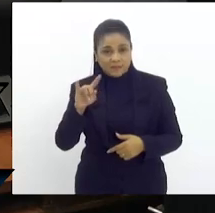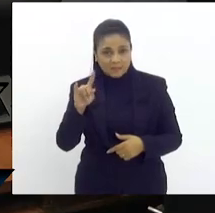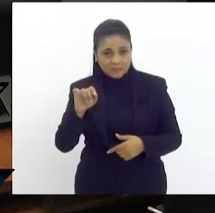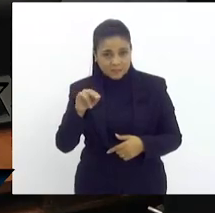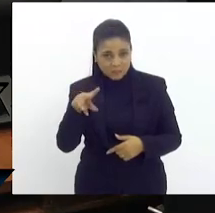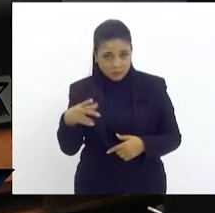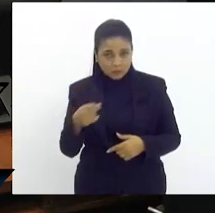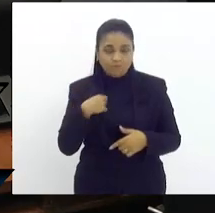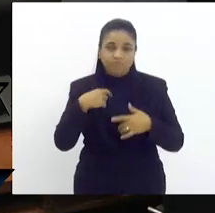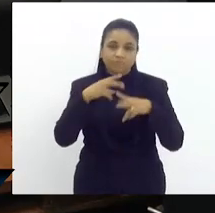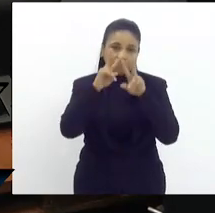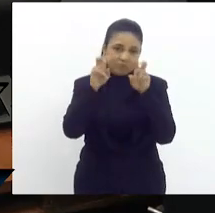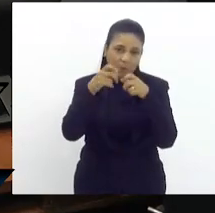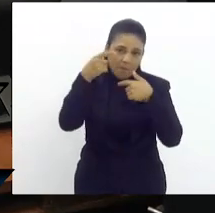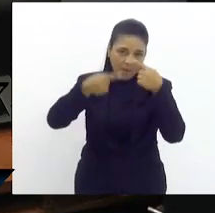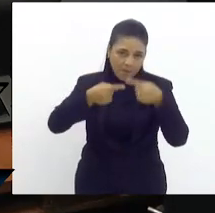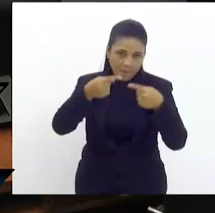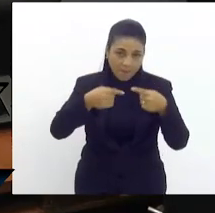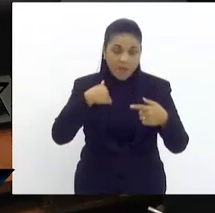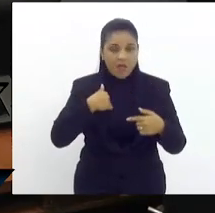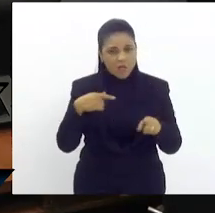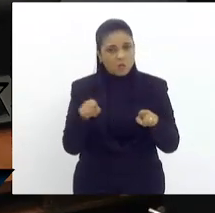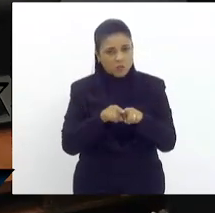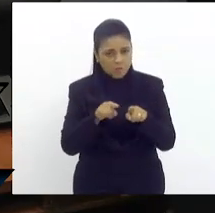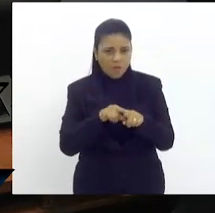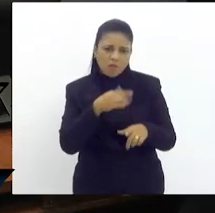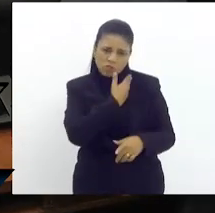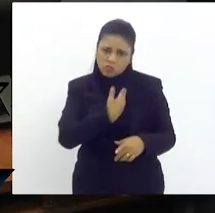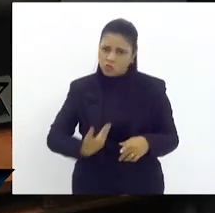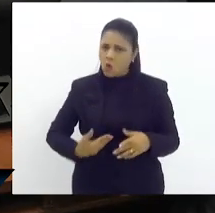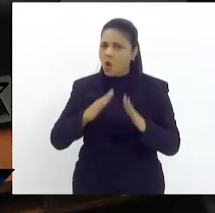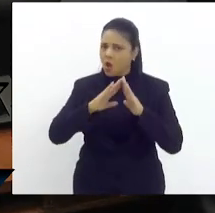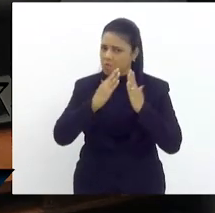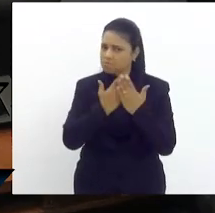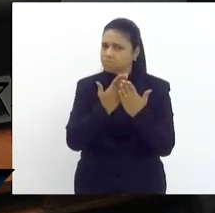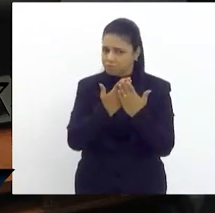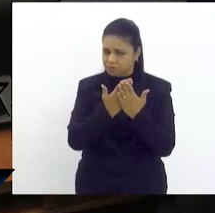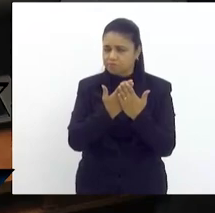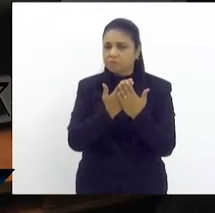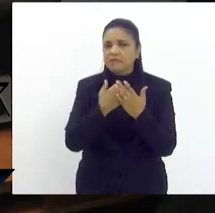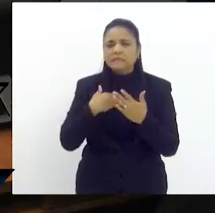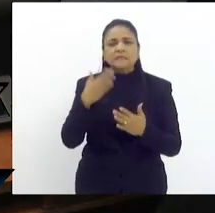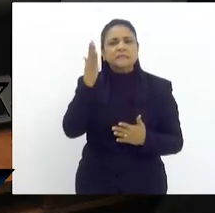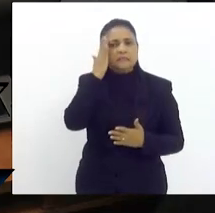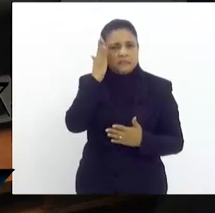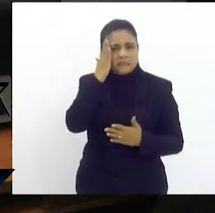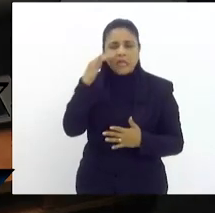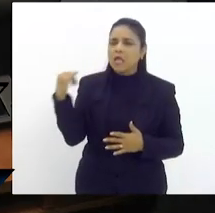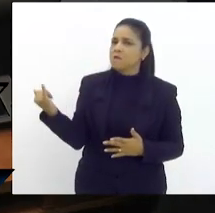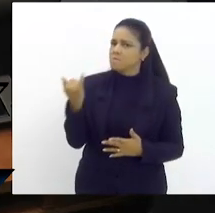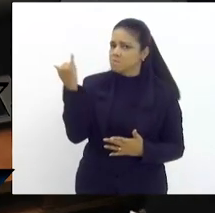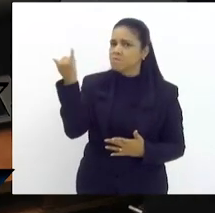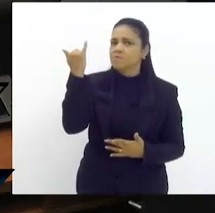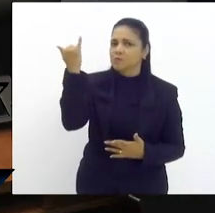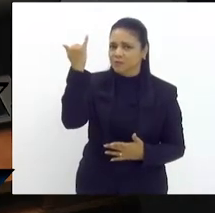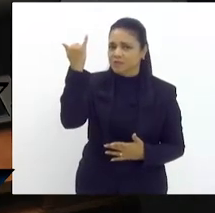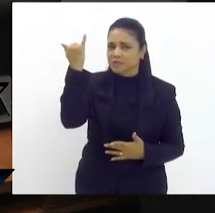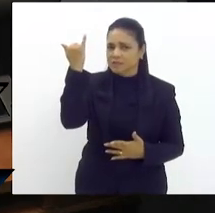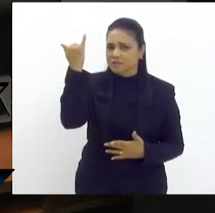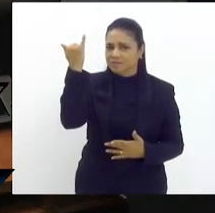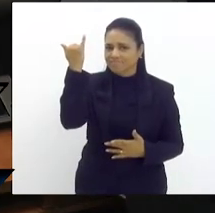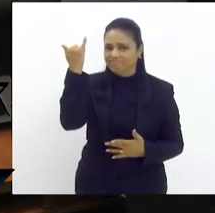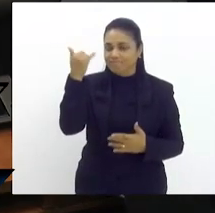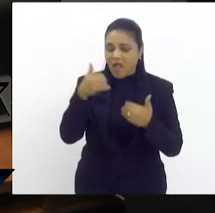para si e realmente eu que sou fruto da escola pública Deputado Andrézinho sei o quanto é importante a gente tá